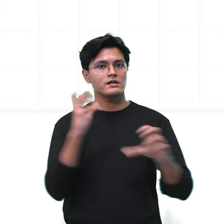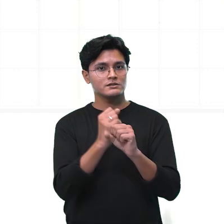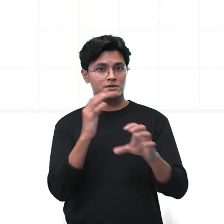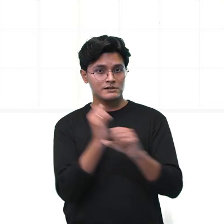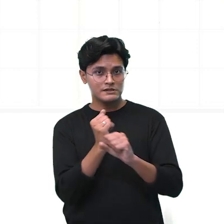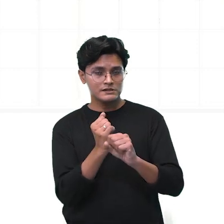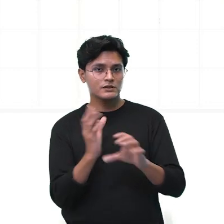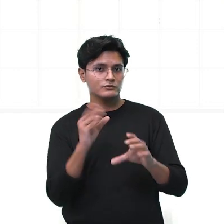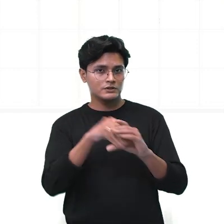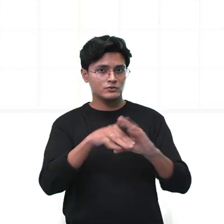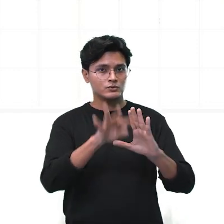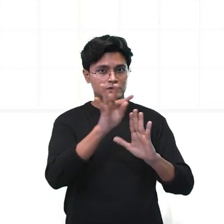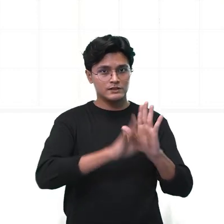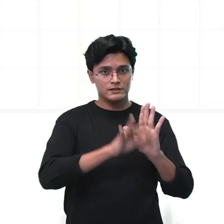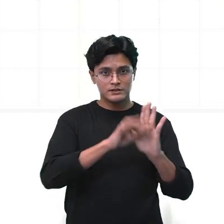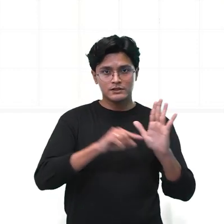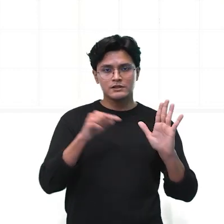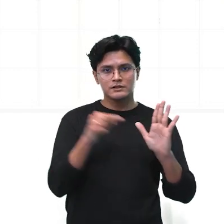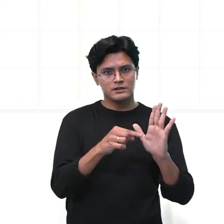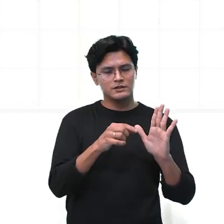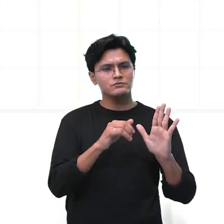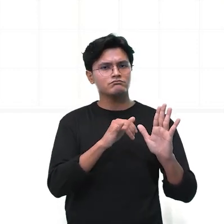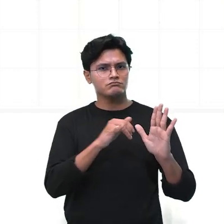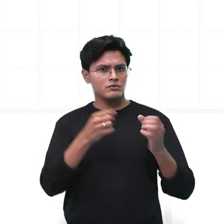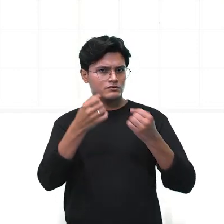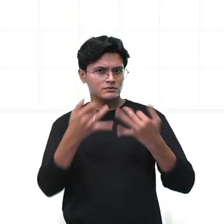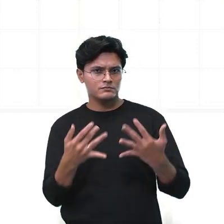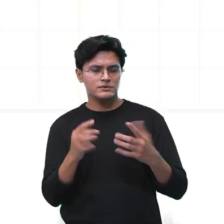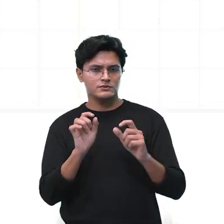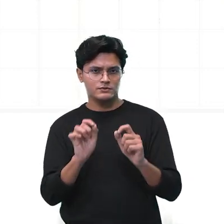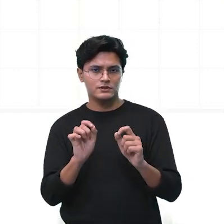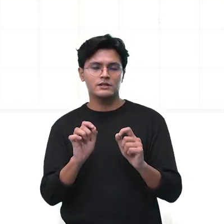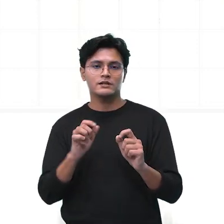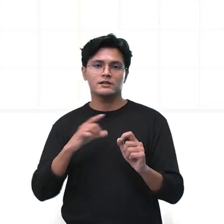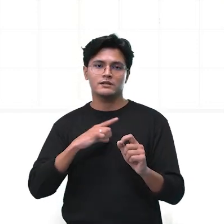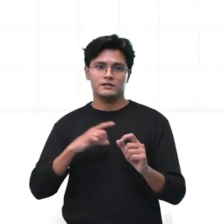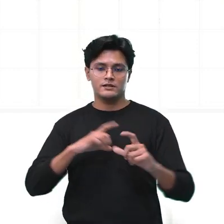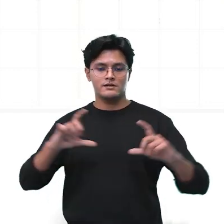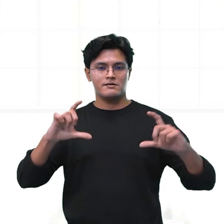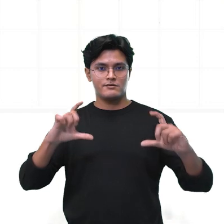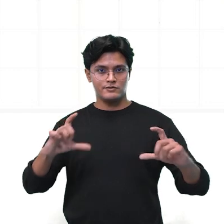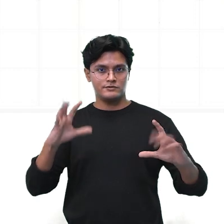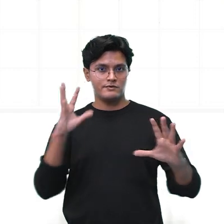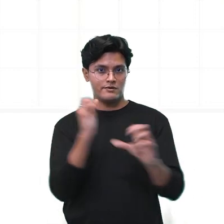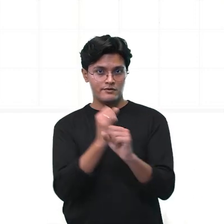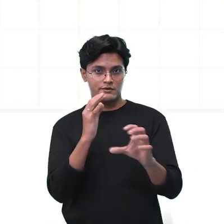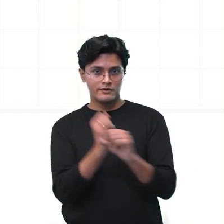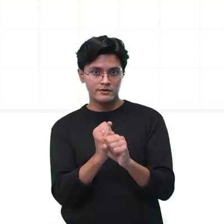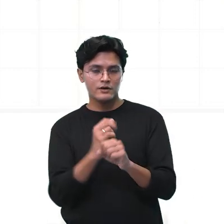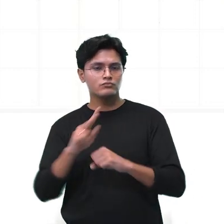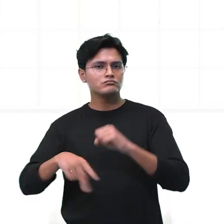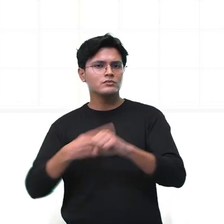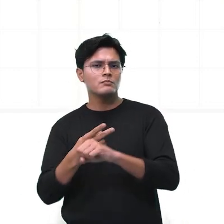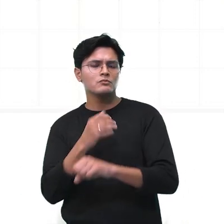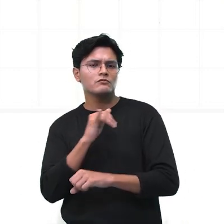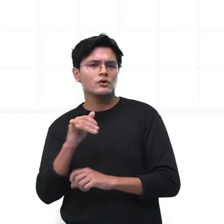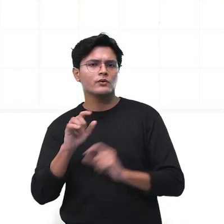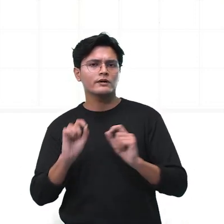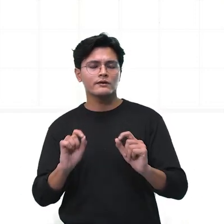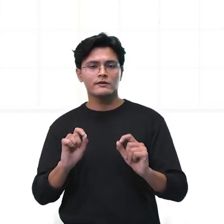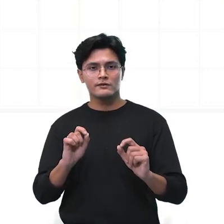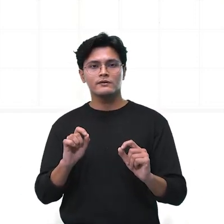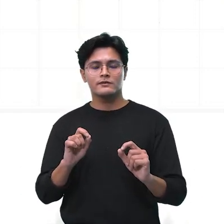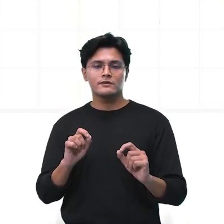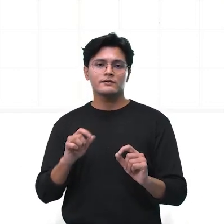enunciado está nos dizendo. Então ele deu a expressão e em seguida ele disse, olha, aí você usa